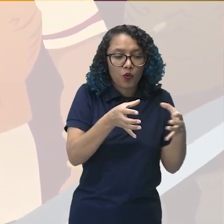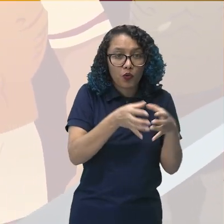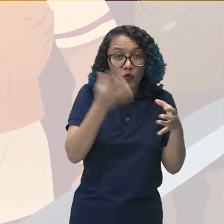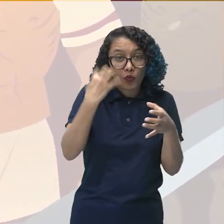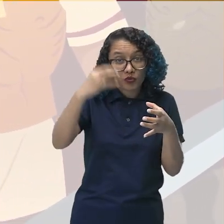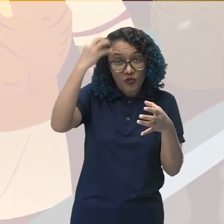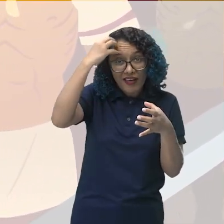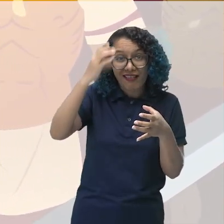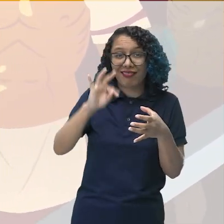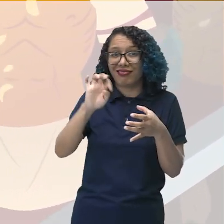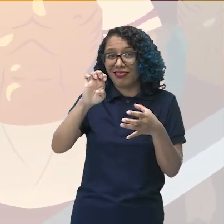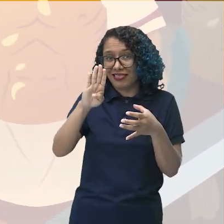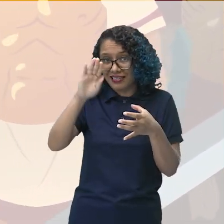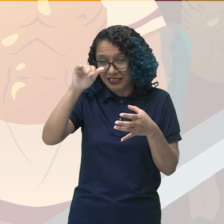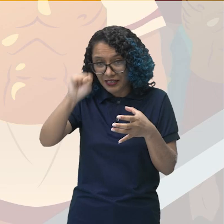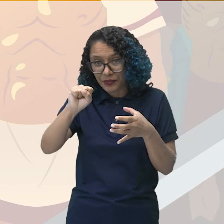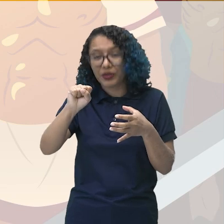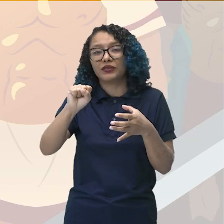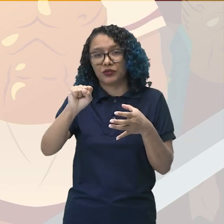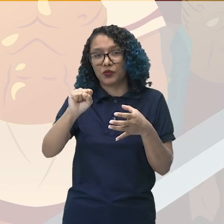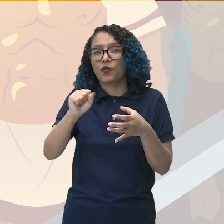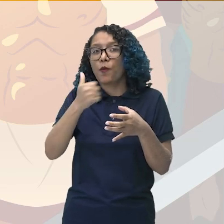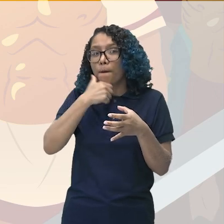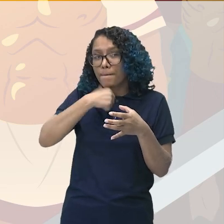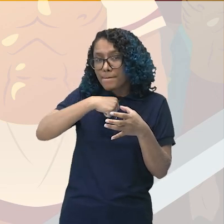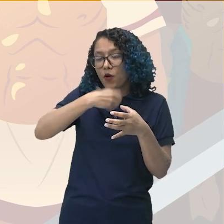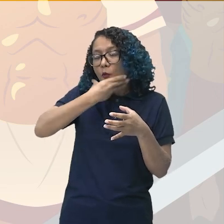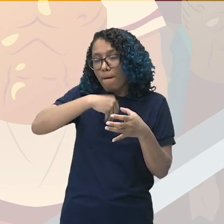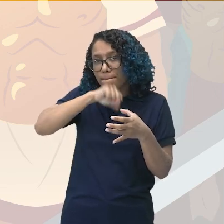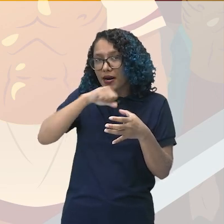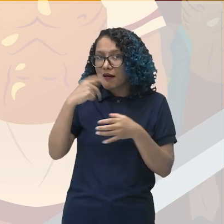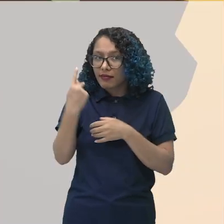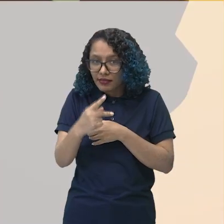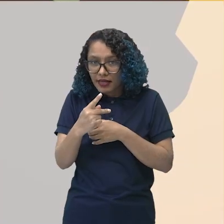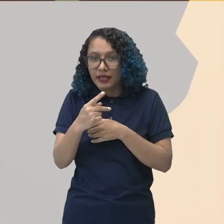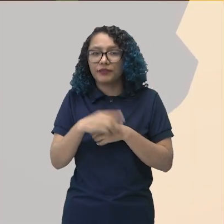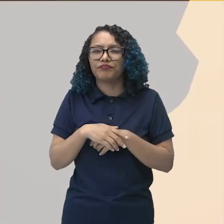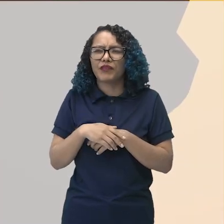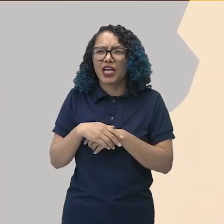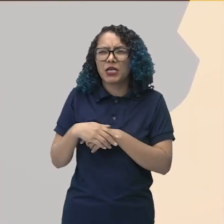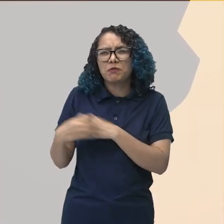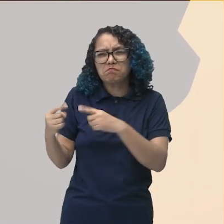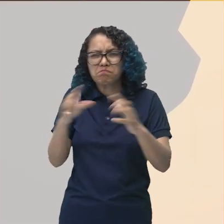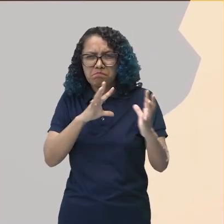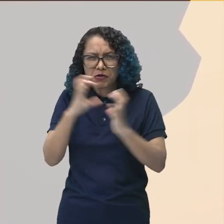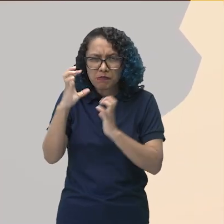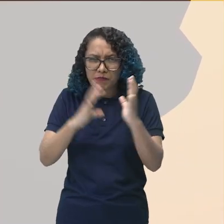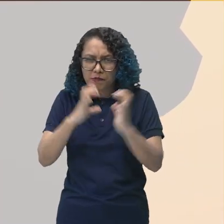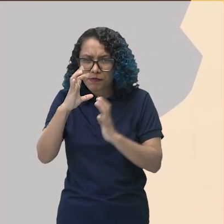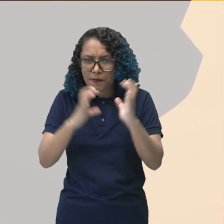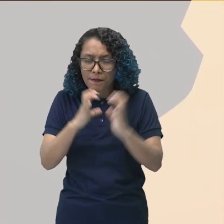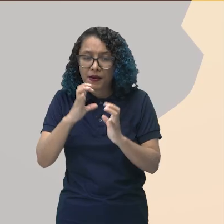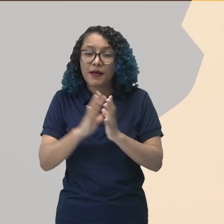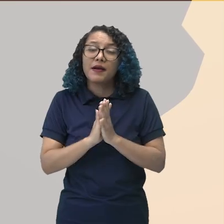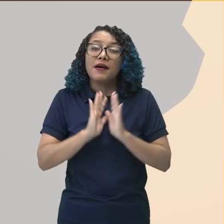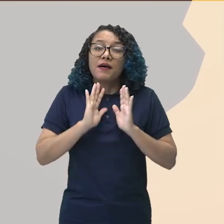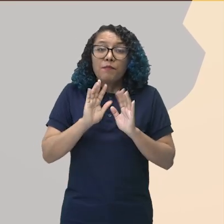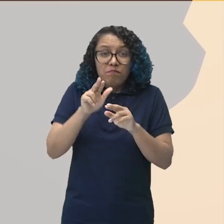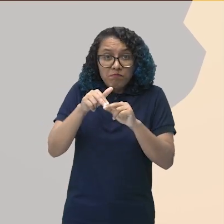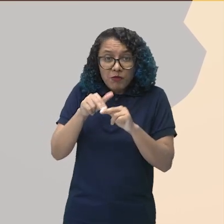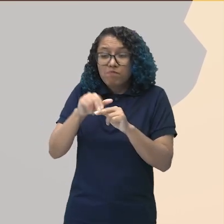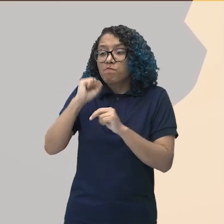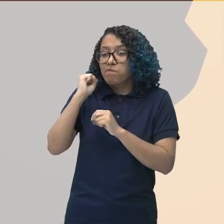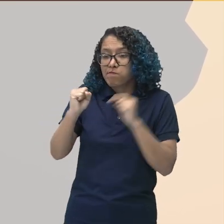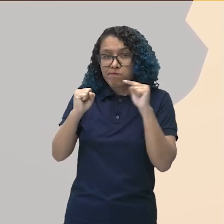rei de Tebas, Laio, pai biológico, com os quais discute. Inocentemente, Édipo mata o próprio